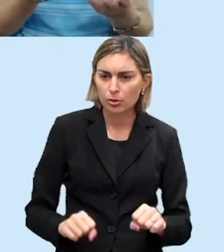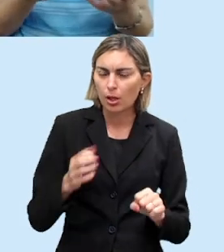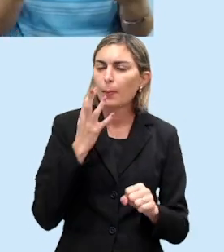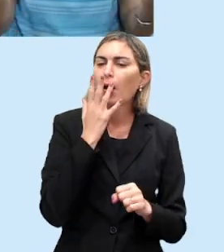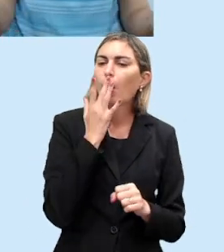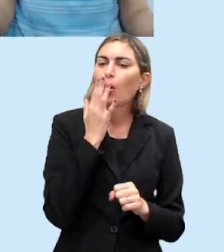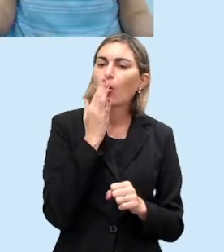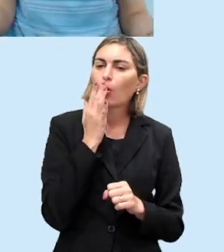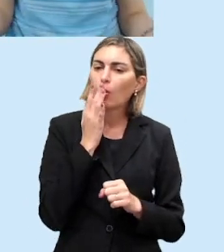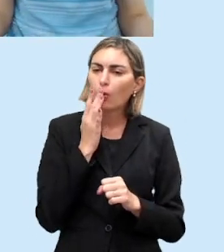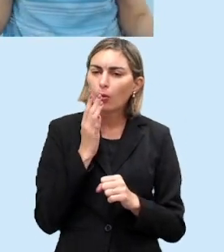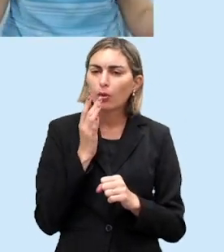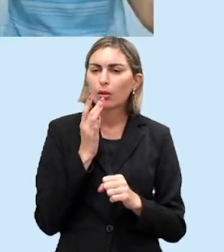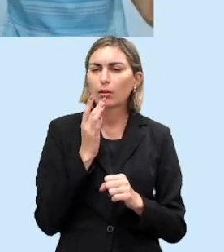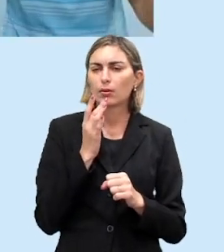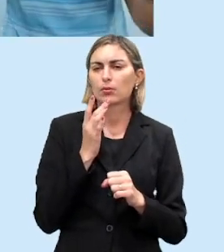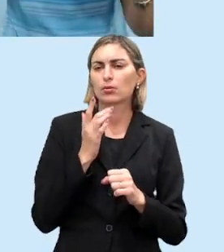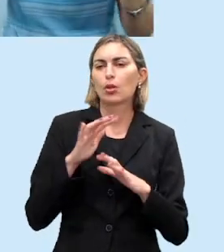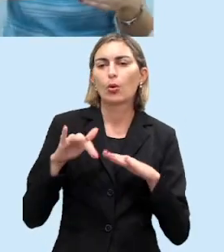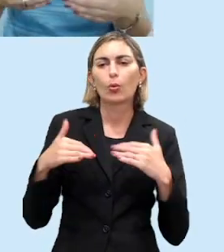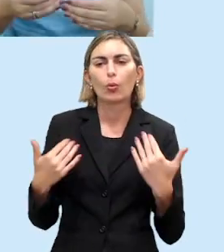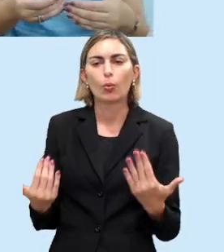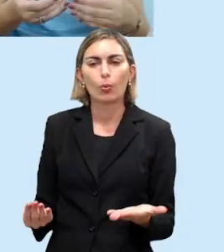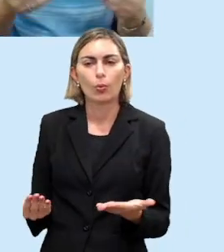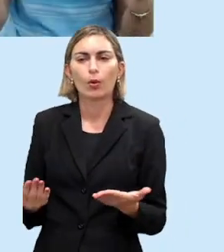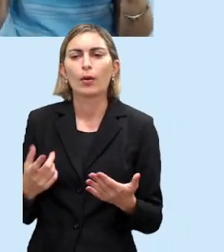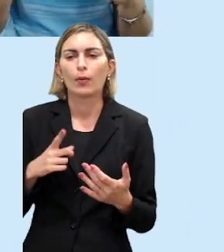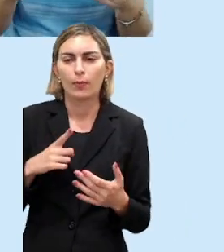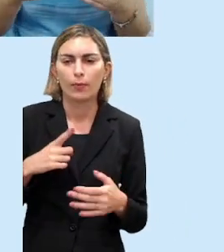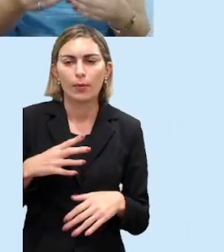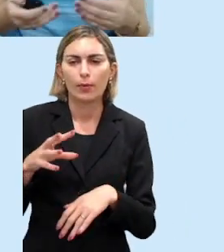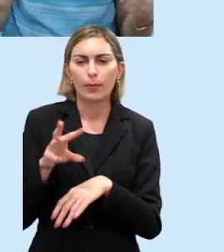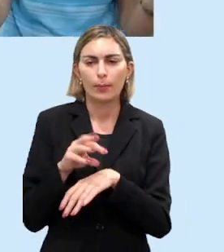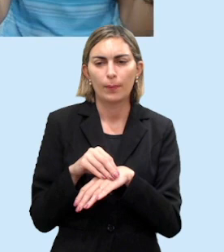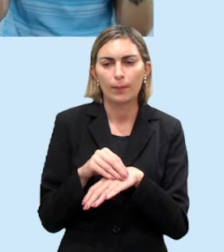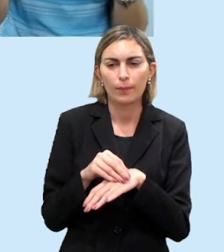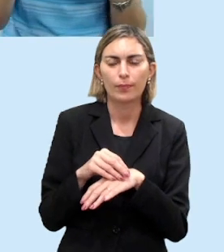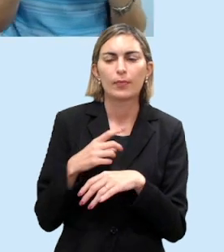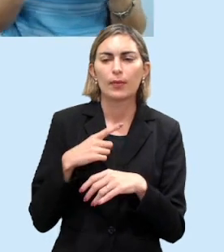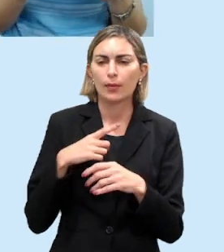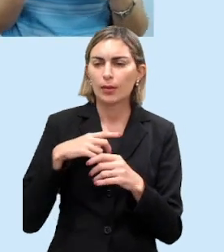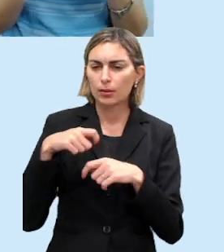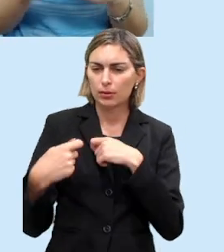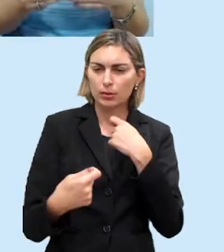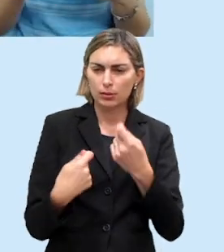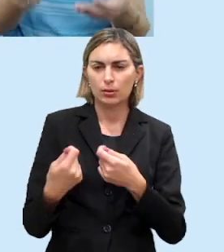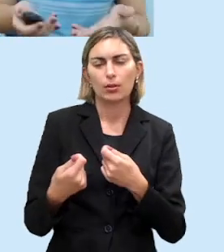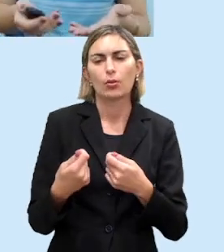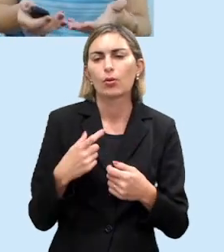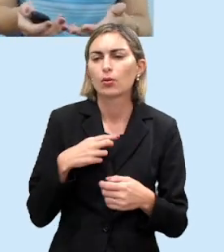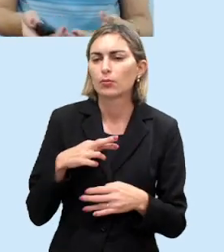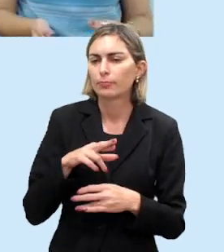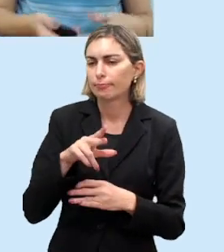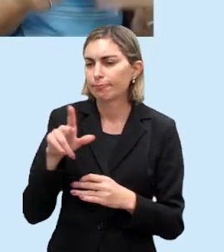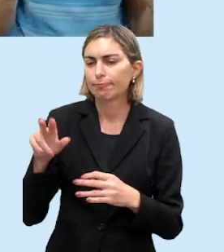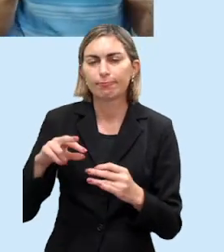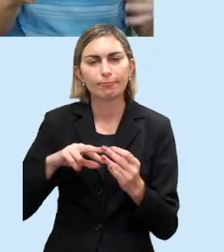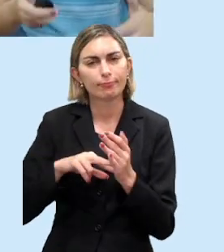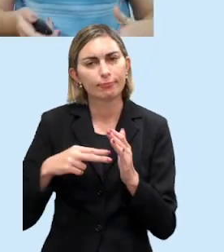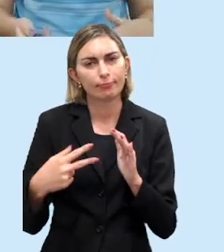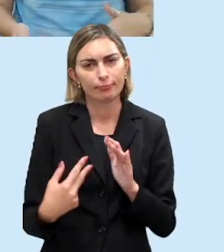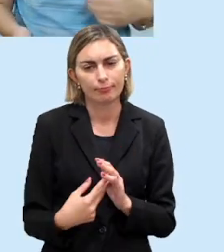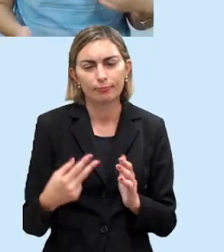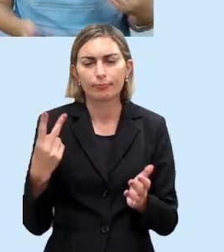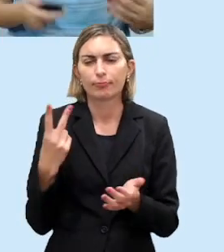cores aos quais a gente impregna de predicado, a gente vai impregnar de significados, não é?